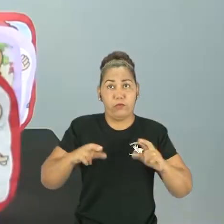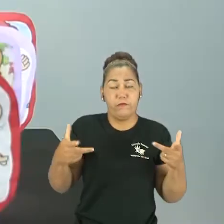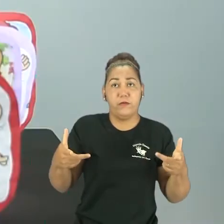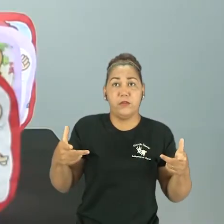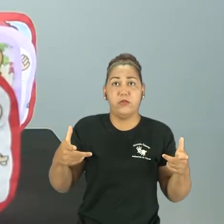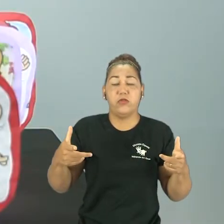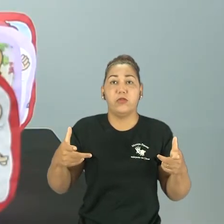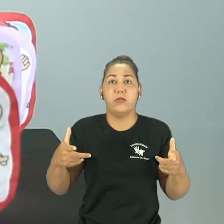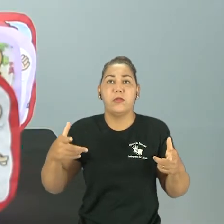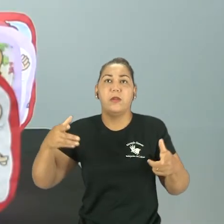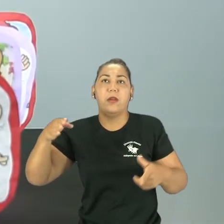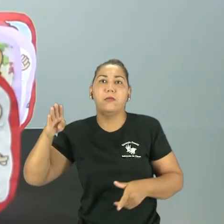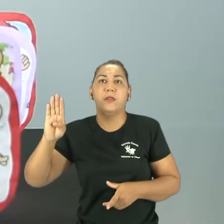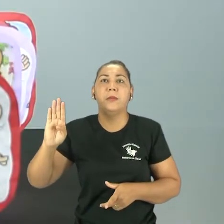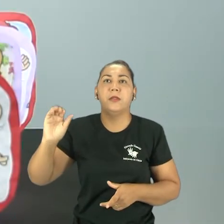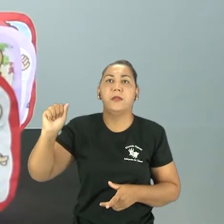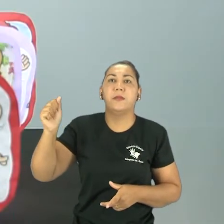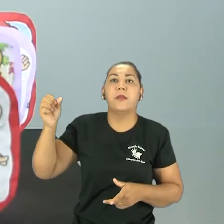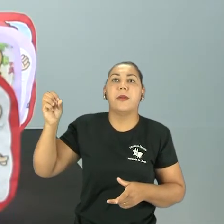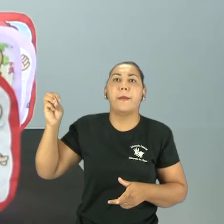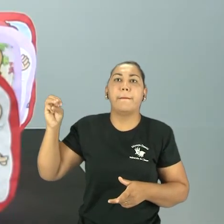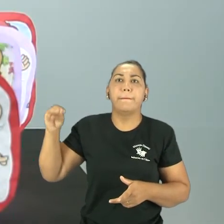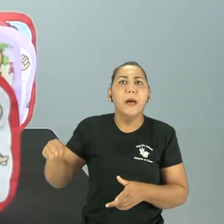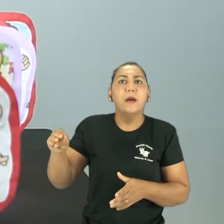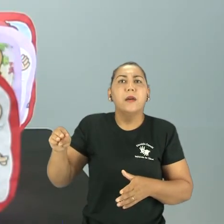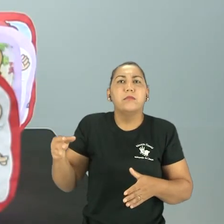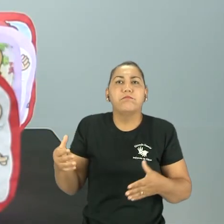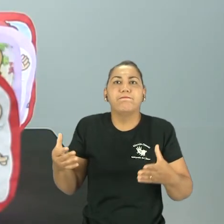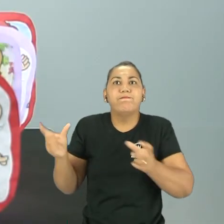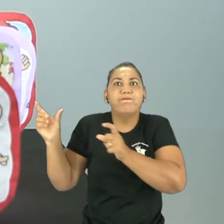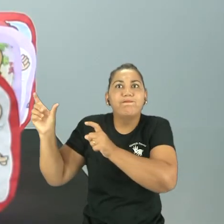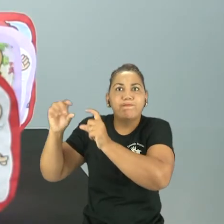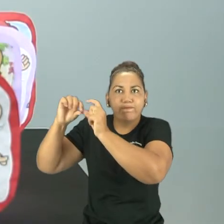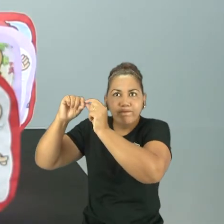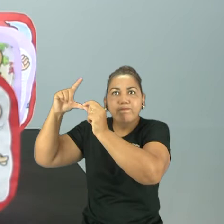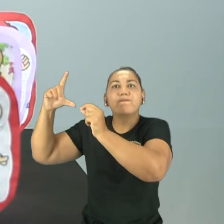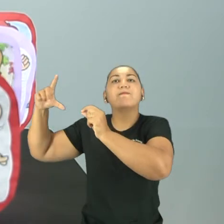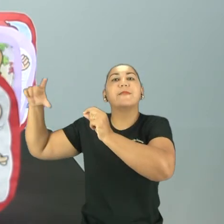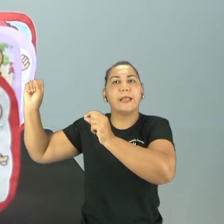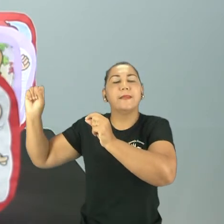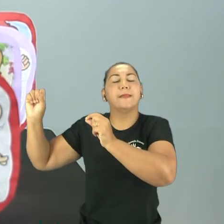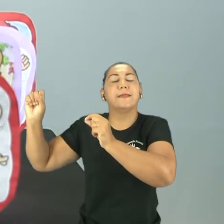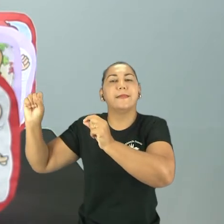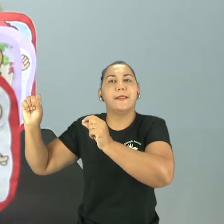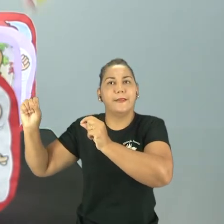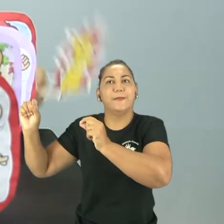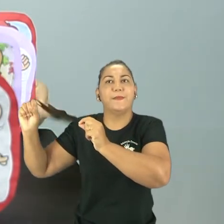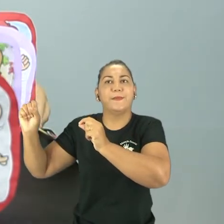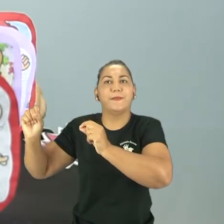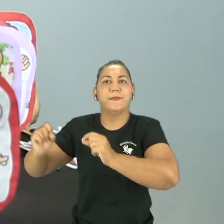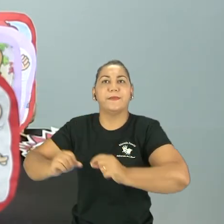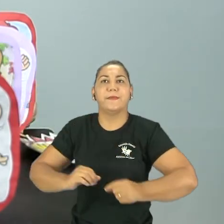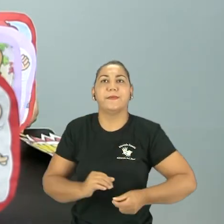assim também. Então, tem vários tipos, né? De onomatopeias. Nós temos essa daqui, ó.